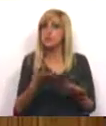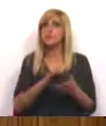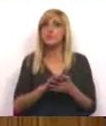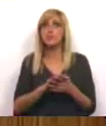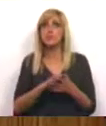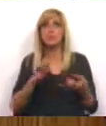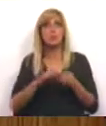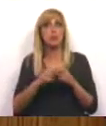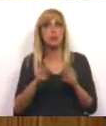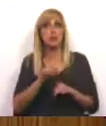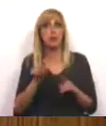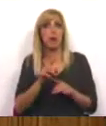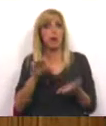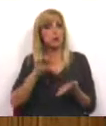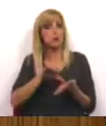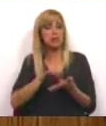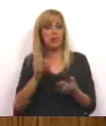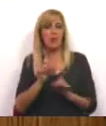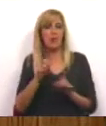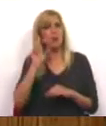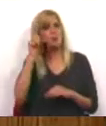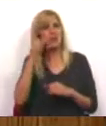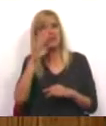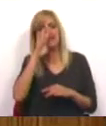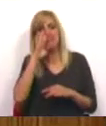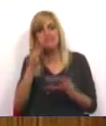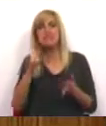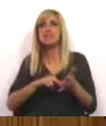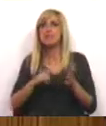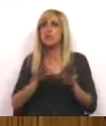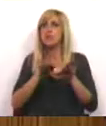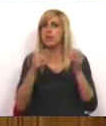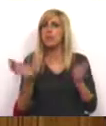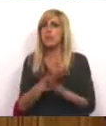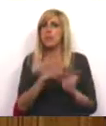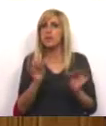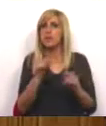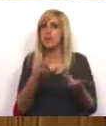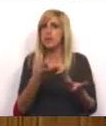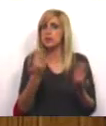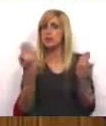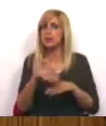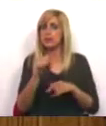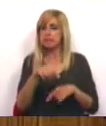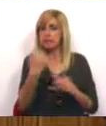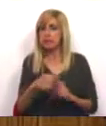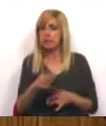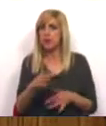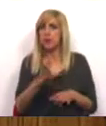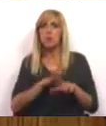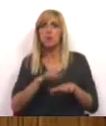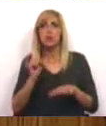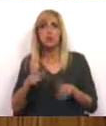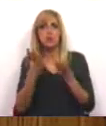em causa, ou a questão central não é tanto saber se esses engenheiros civis que estão perfeitamente delimitados pelas contas da